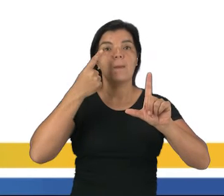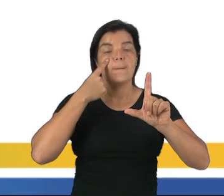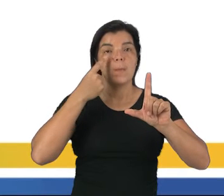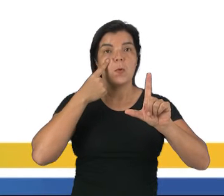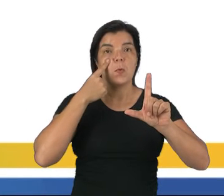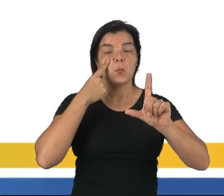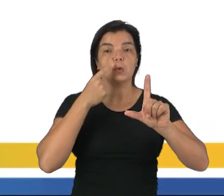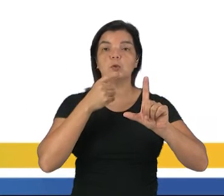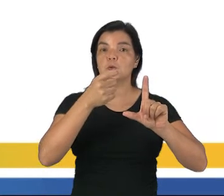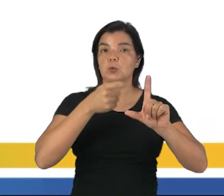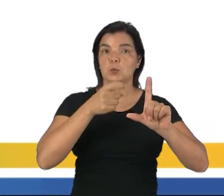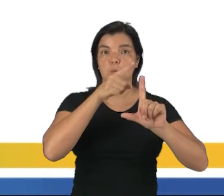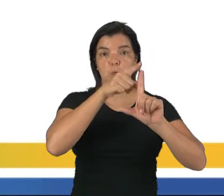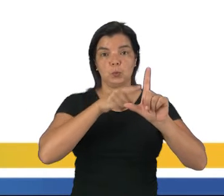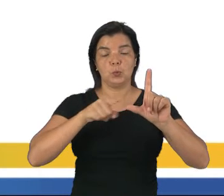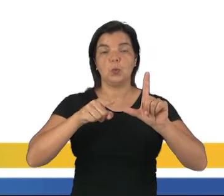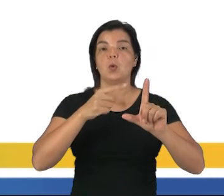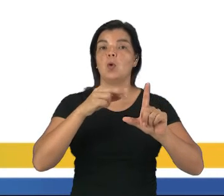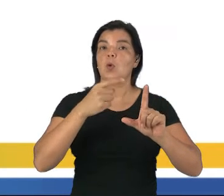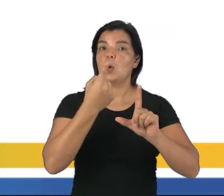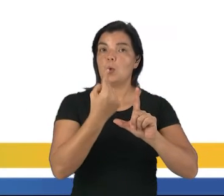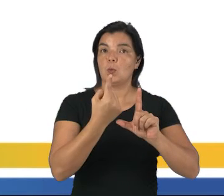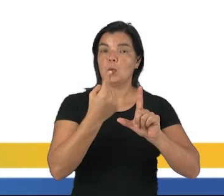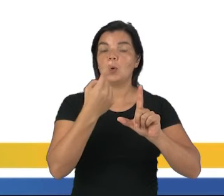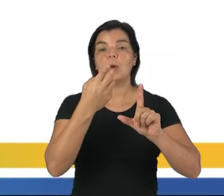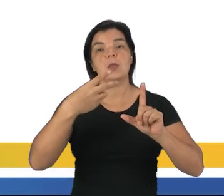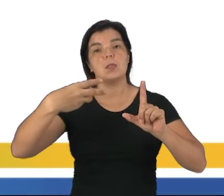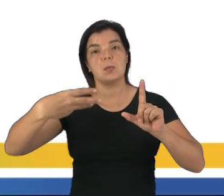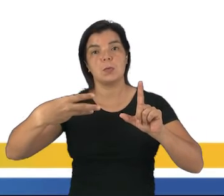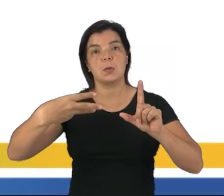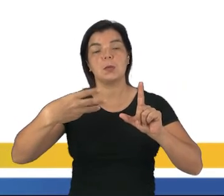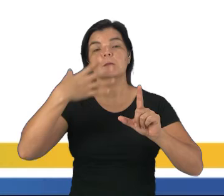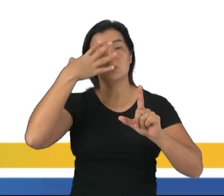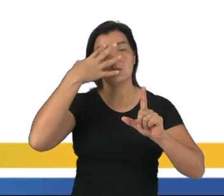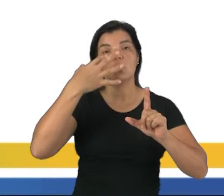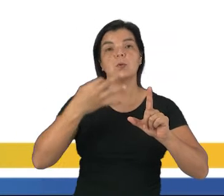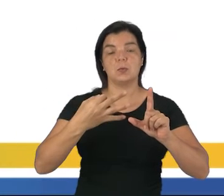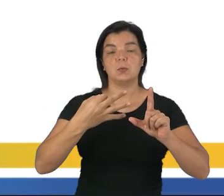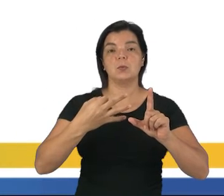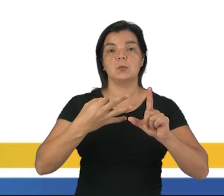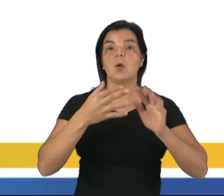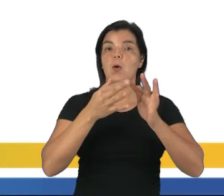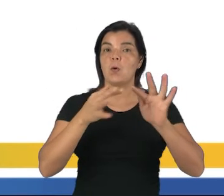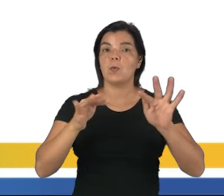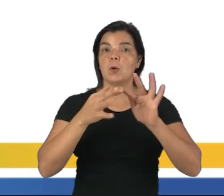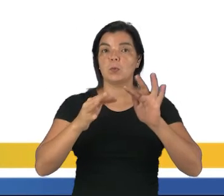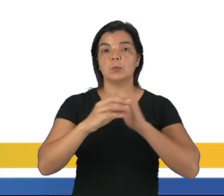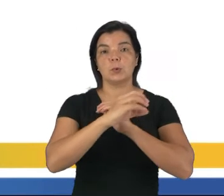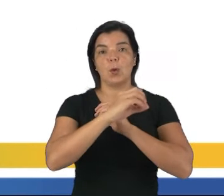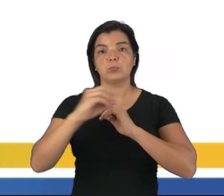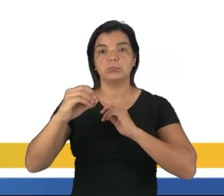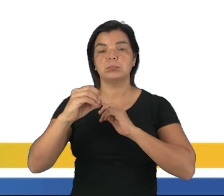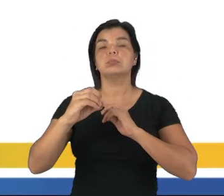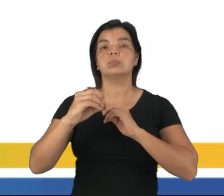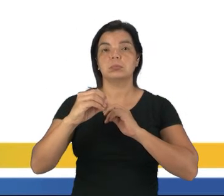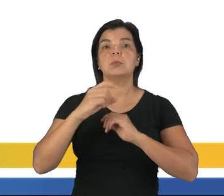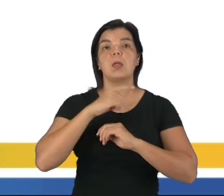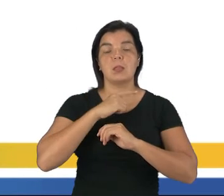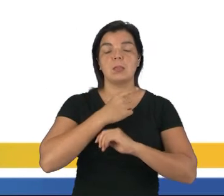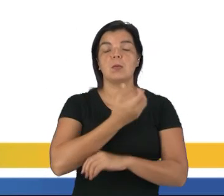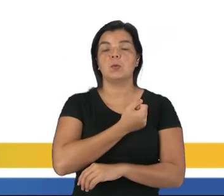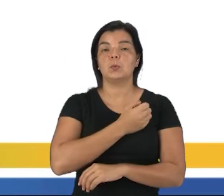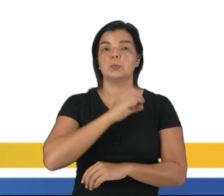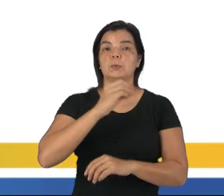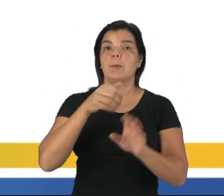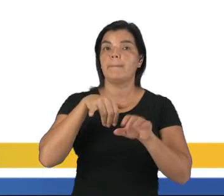cortar o eixo x no x igual a 1 e no x igual a 3, que é exatamente onde a função ela é zerada, né? Ela tem valor zero